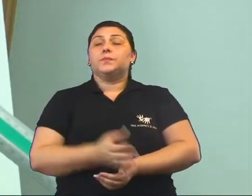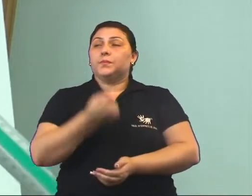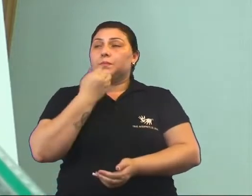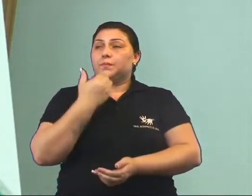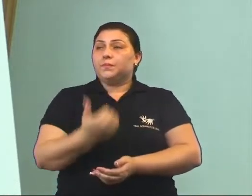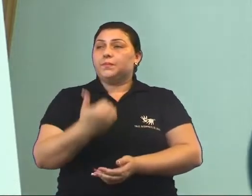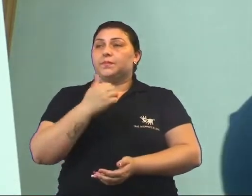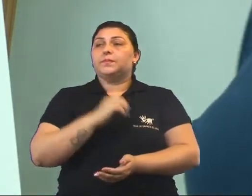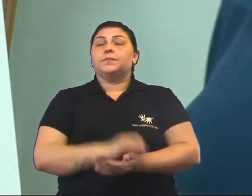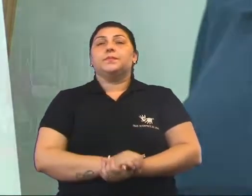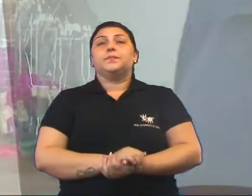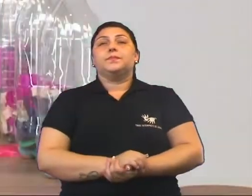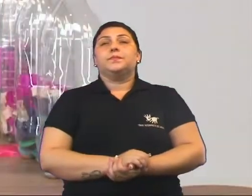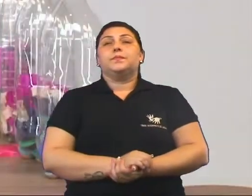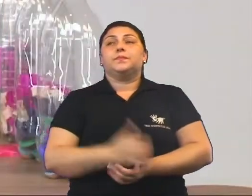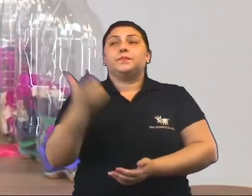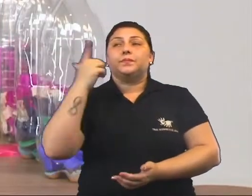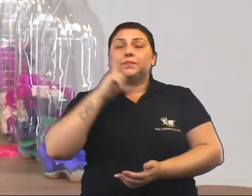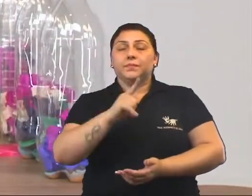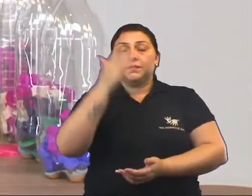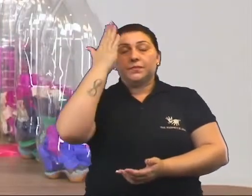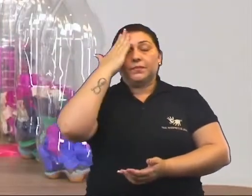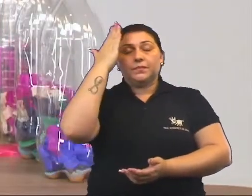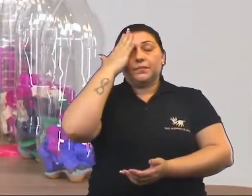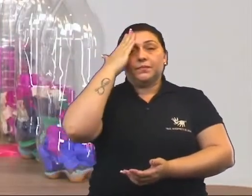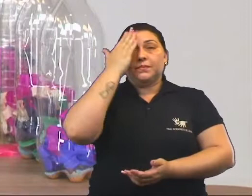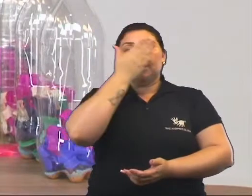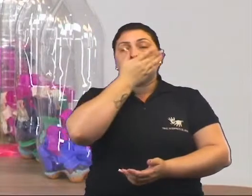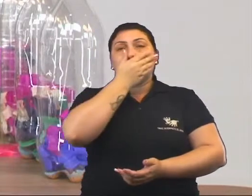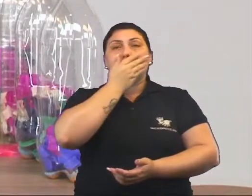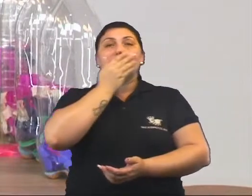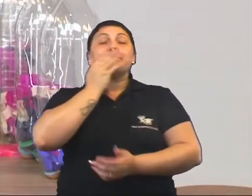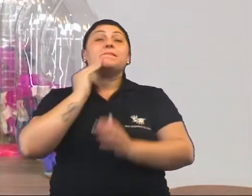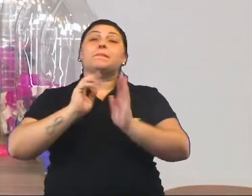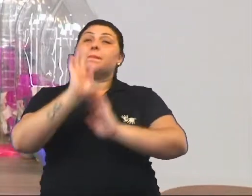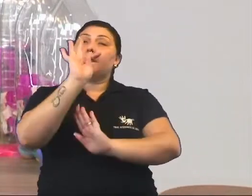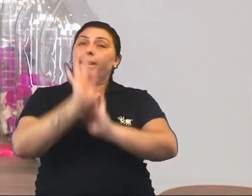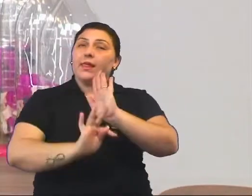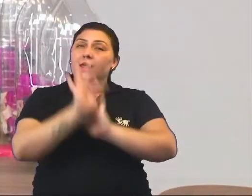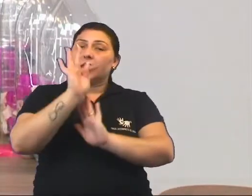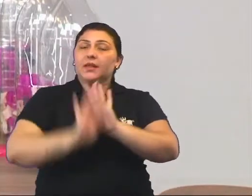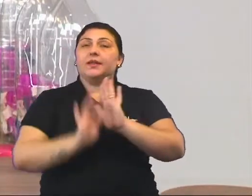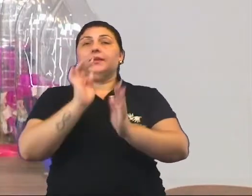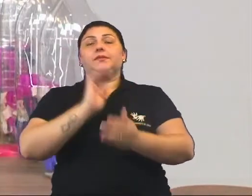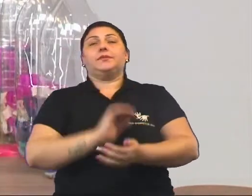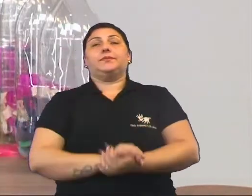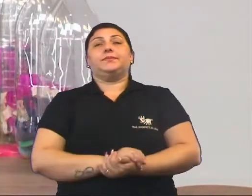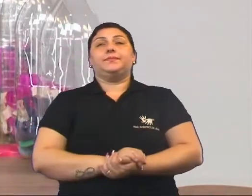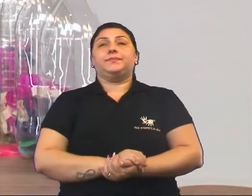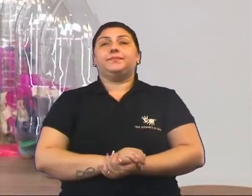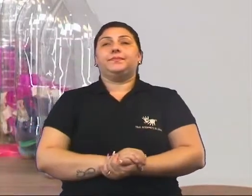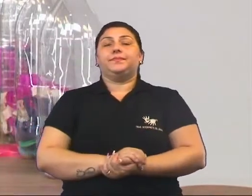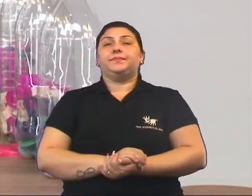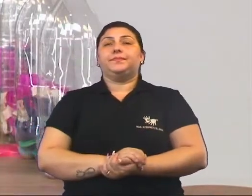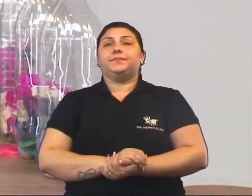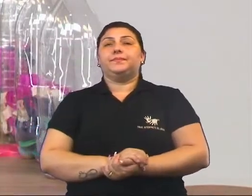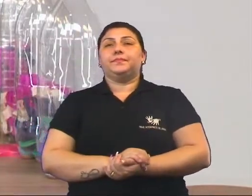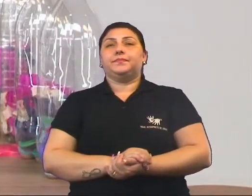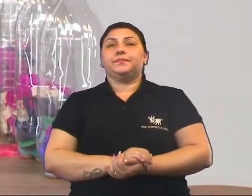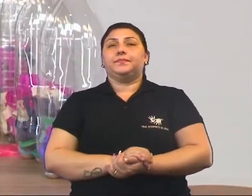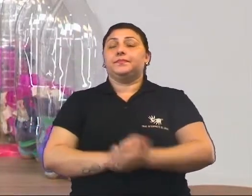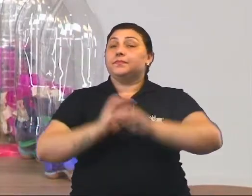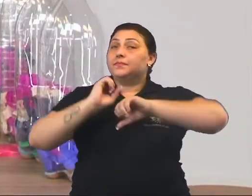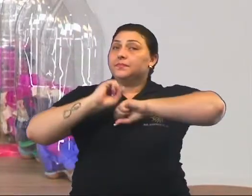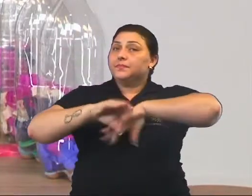Muito bem! O que nós conseguimos compreender? O nosso texto, esse texto, é um texto